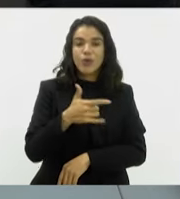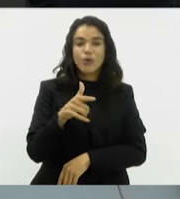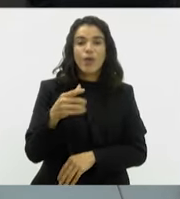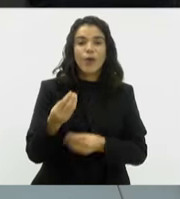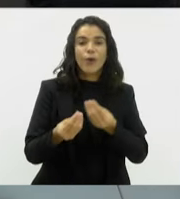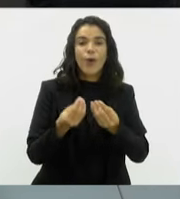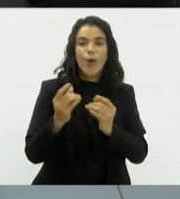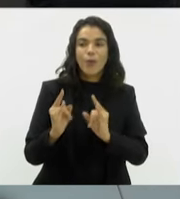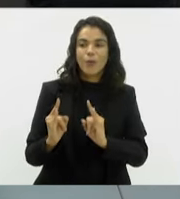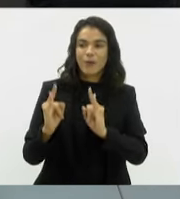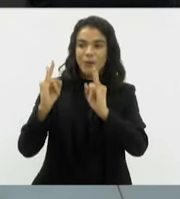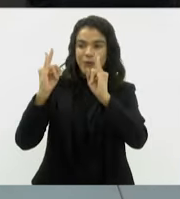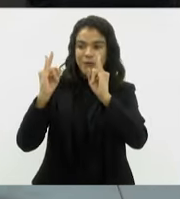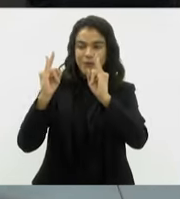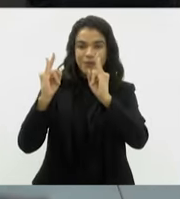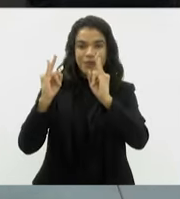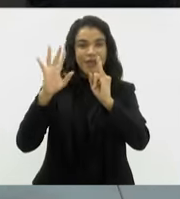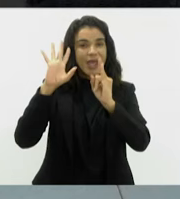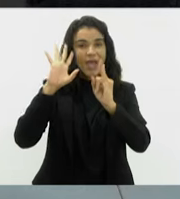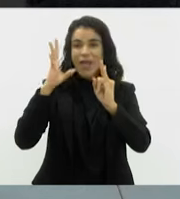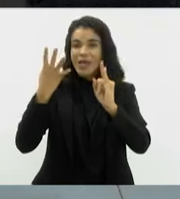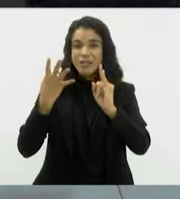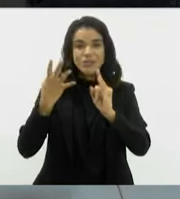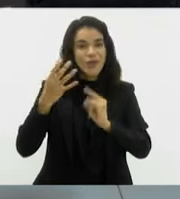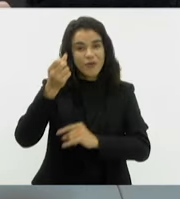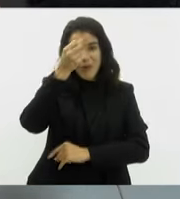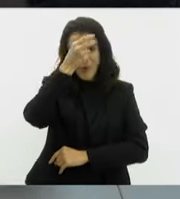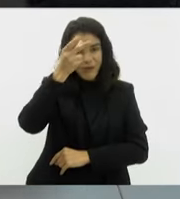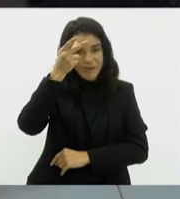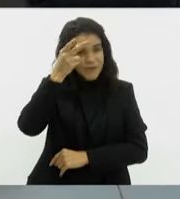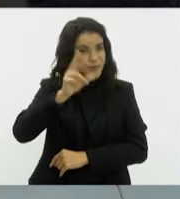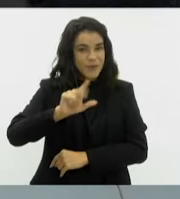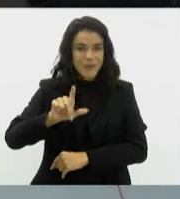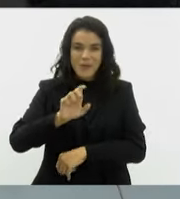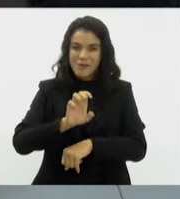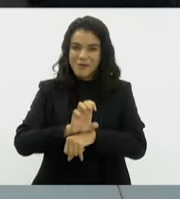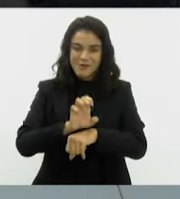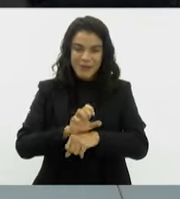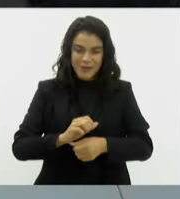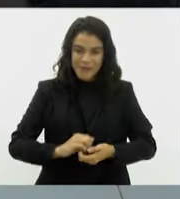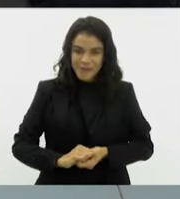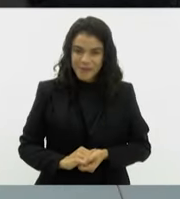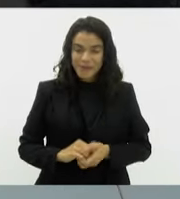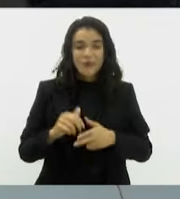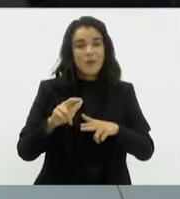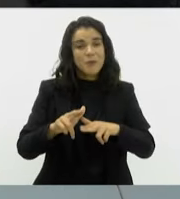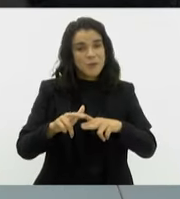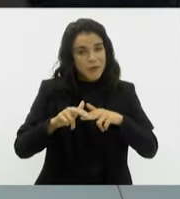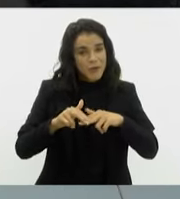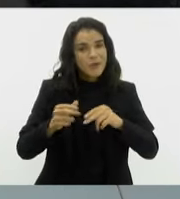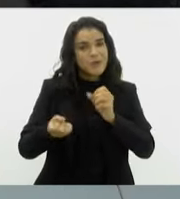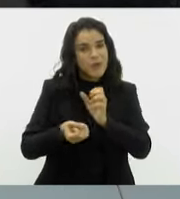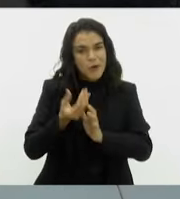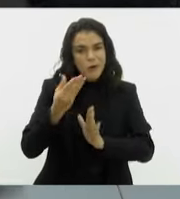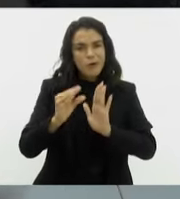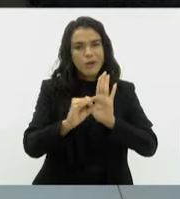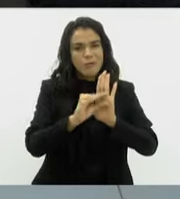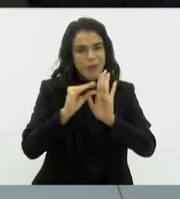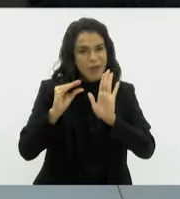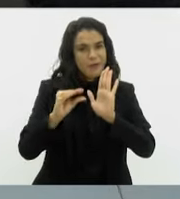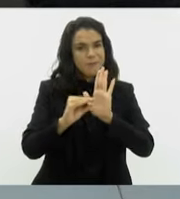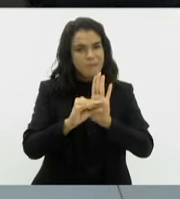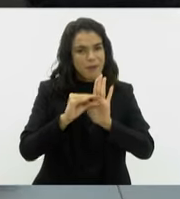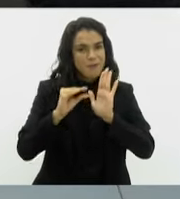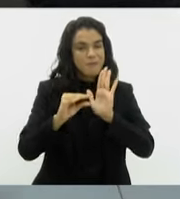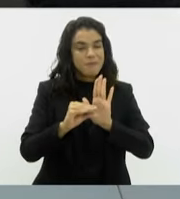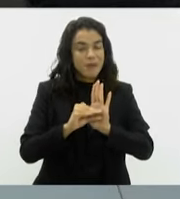Quem define o uso do solo é a municipalidade, não é o Estado. Por isso que eu emendo todos os projetos que passam no plenário de